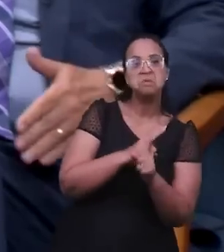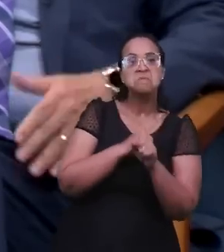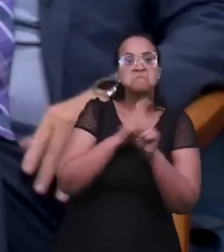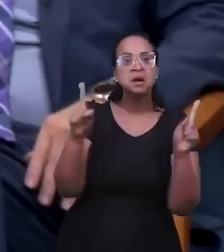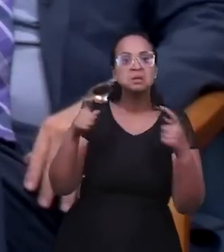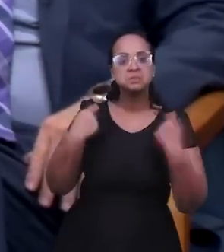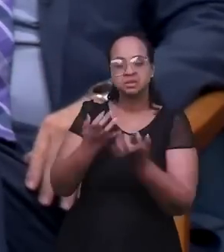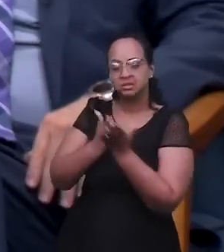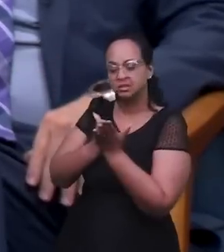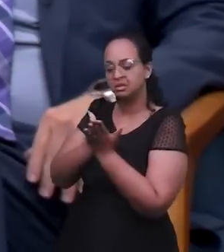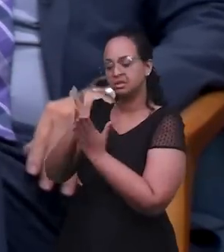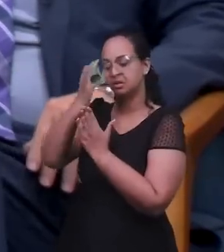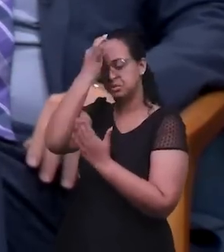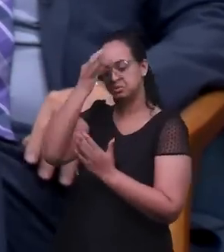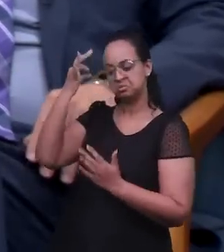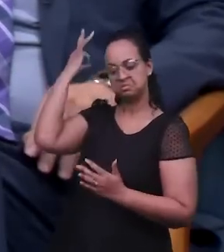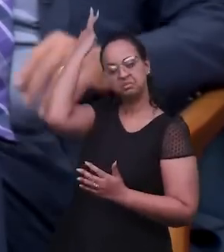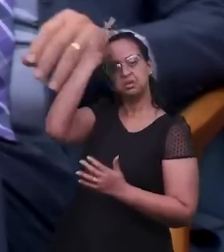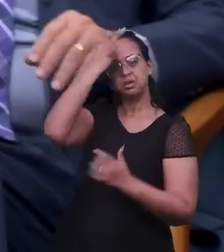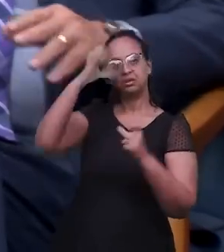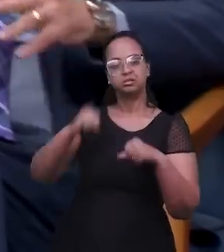do Espírito.